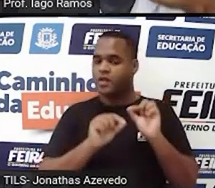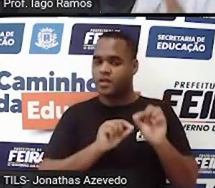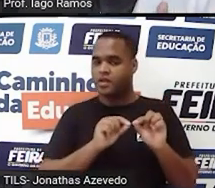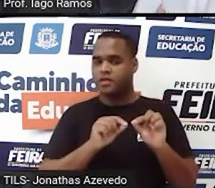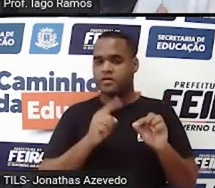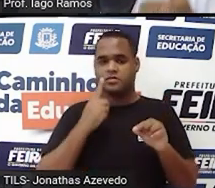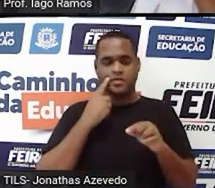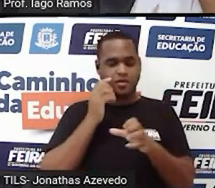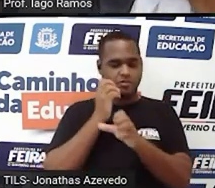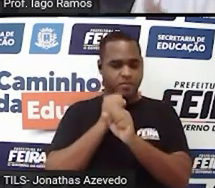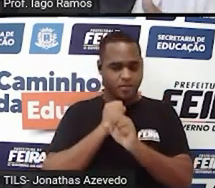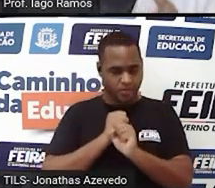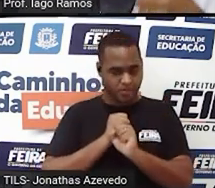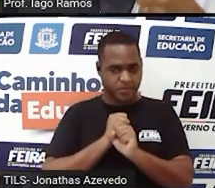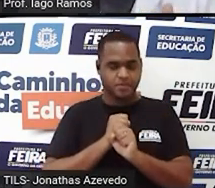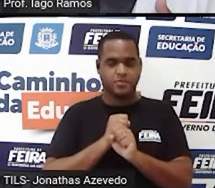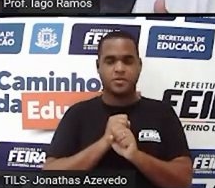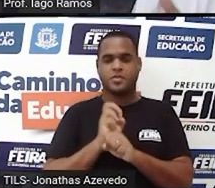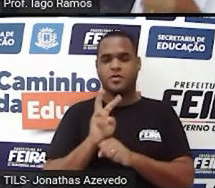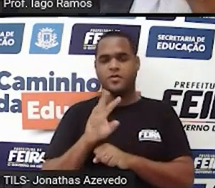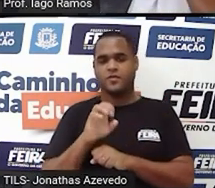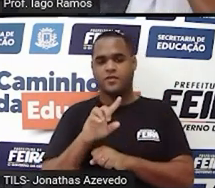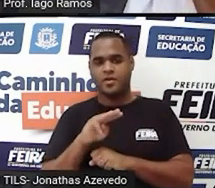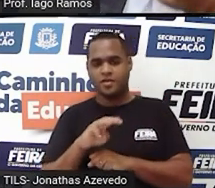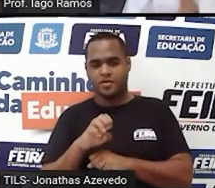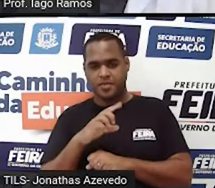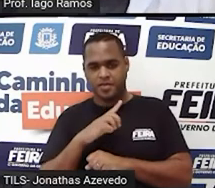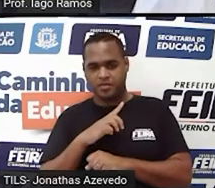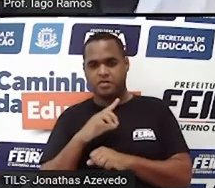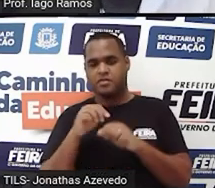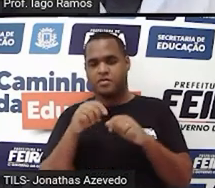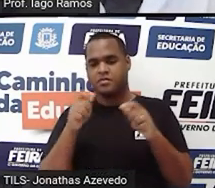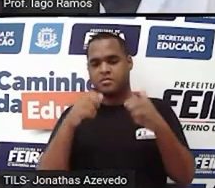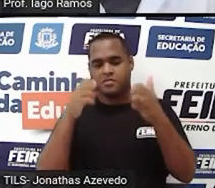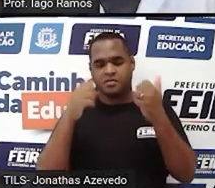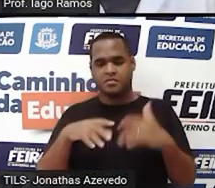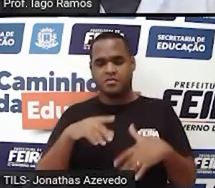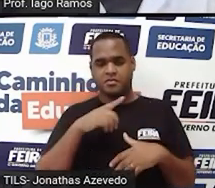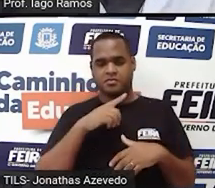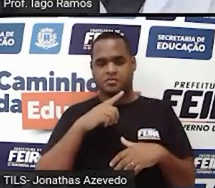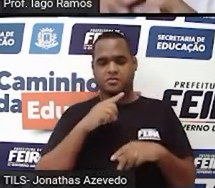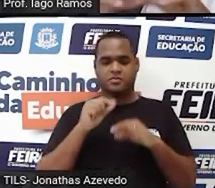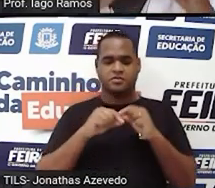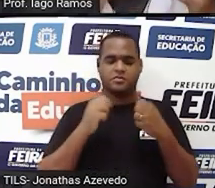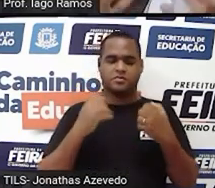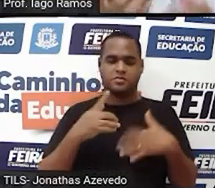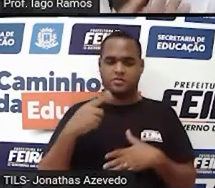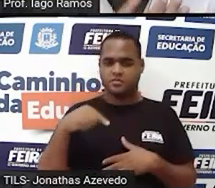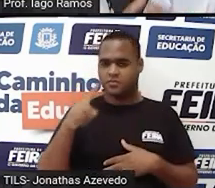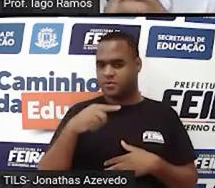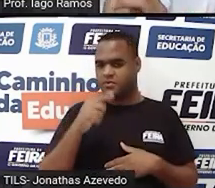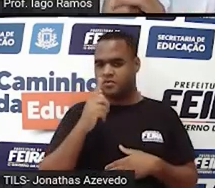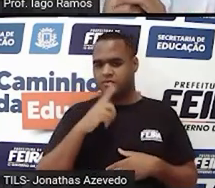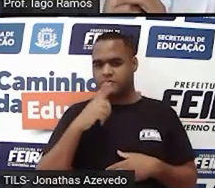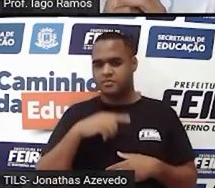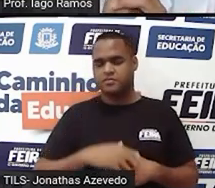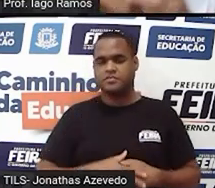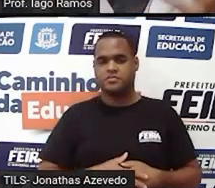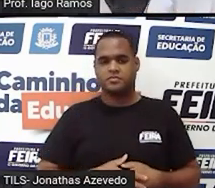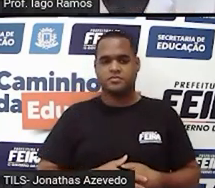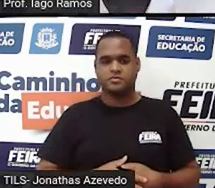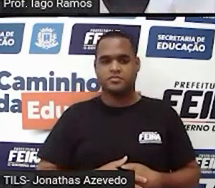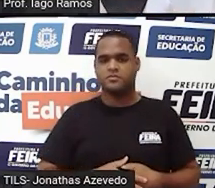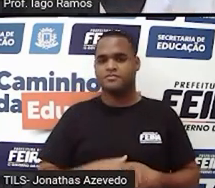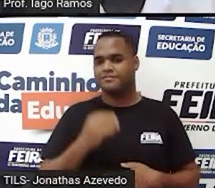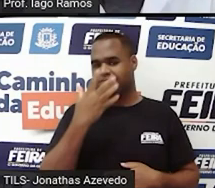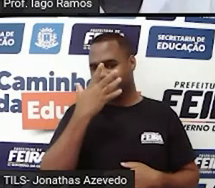como calcular o volume de um cubo que é como também a gente usa né para qualquer A ideia é